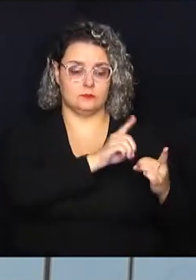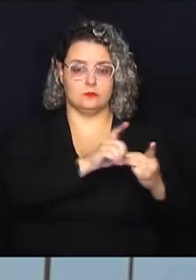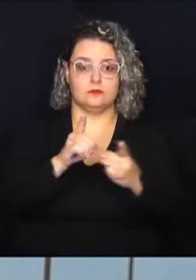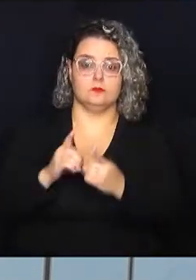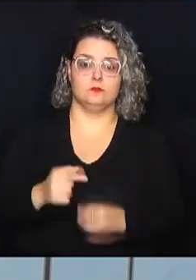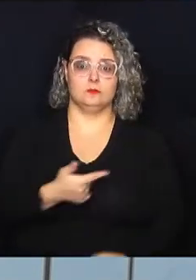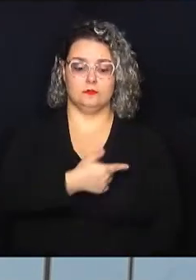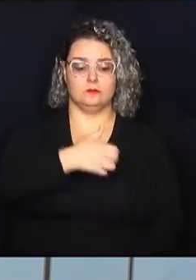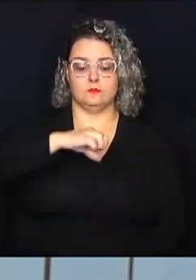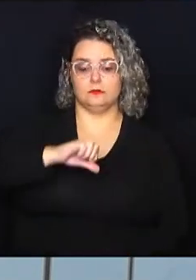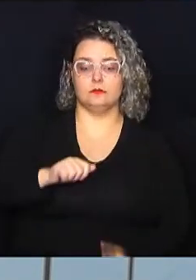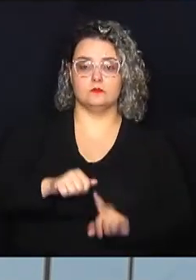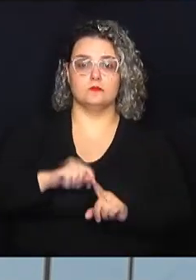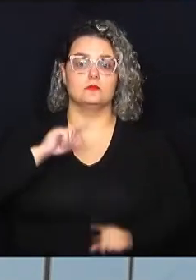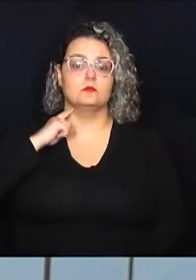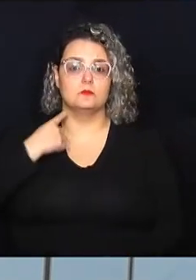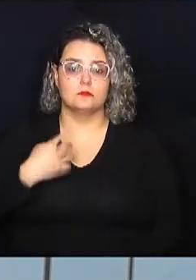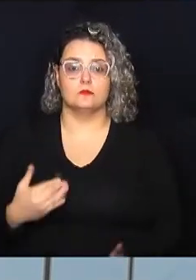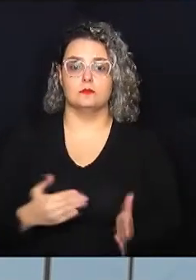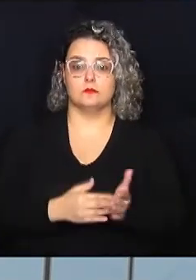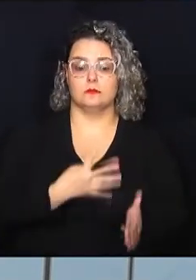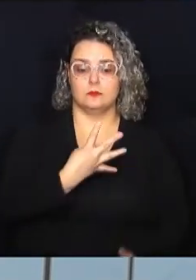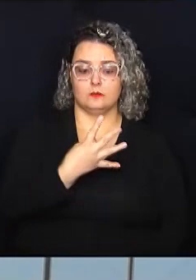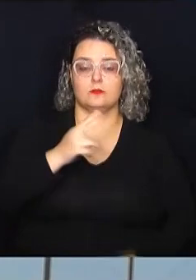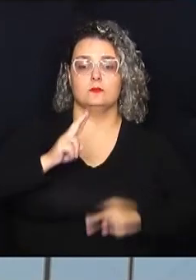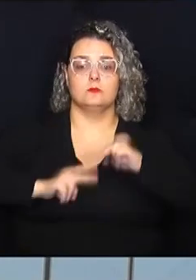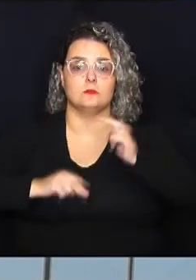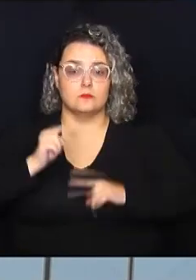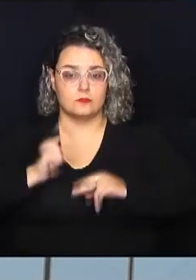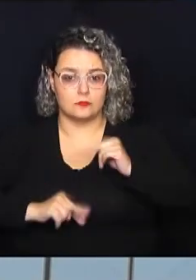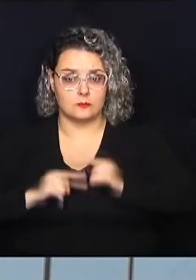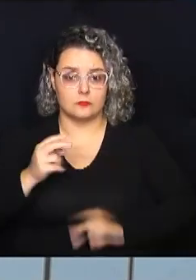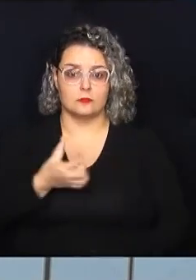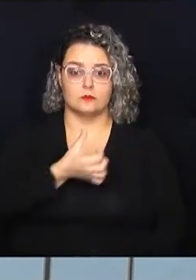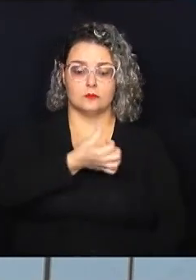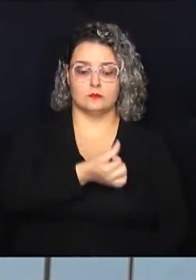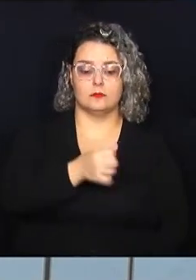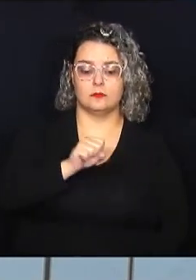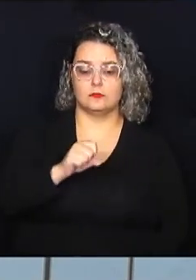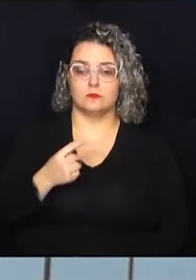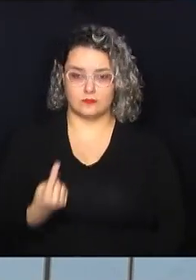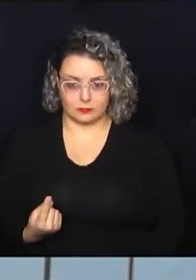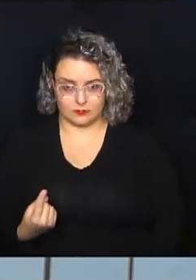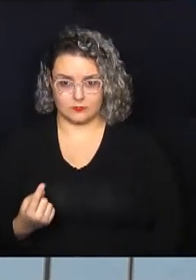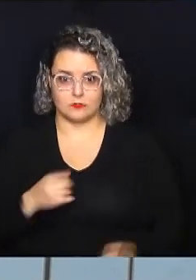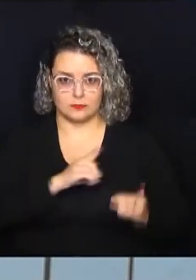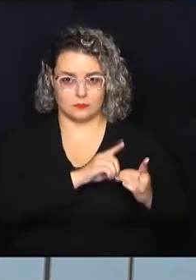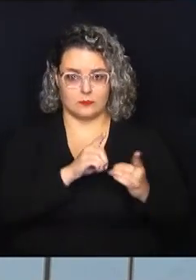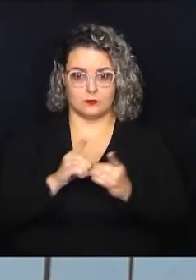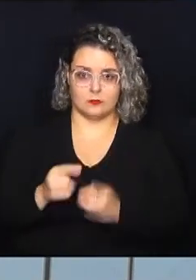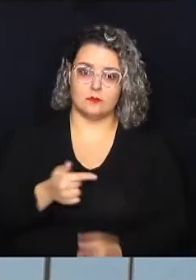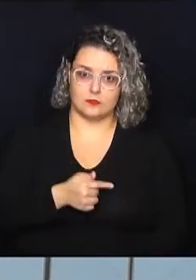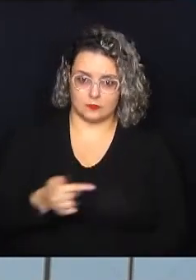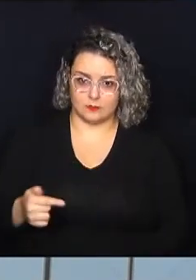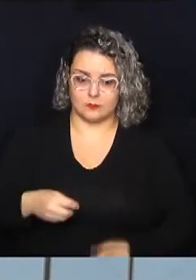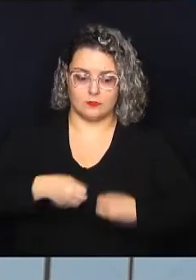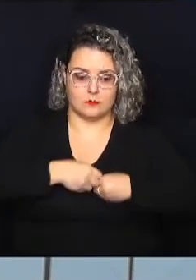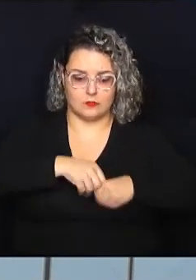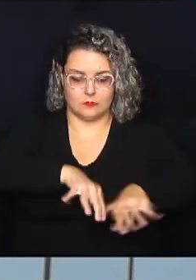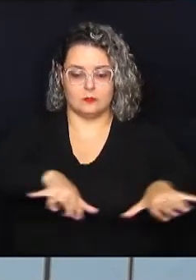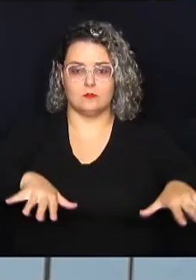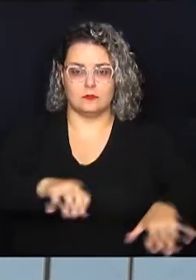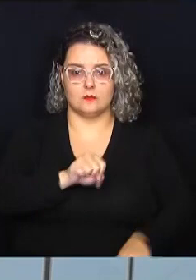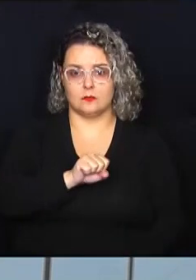a de 29 de Maio a 4 de junho com total de 681 durante aquela semana foram distribuídos